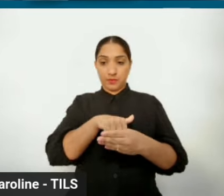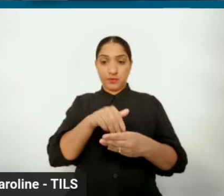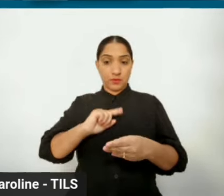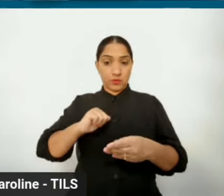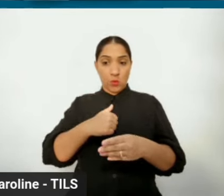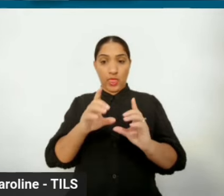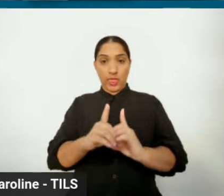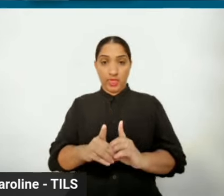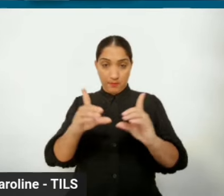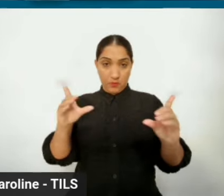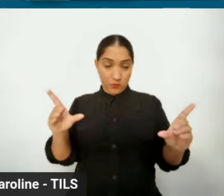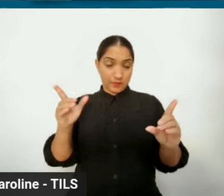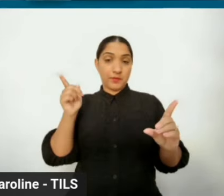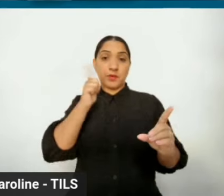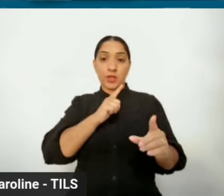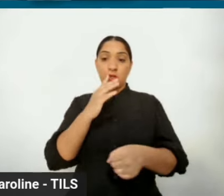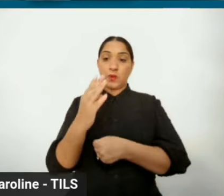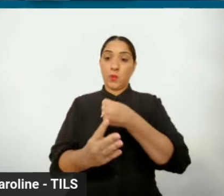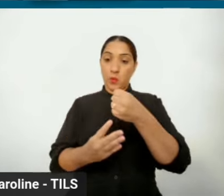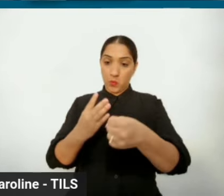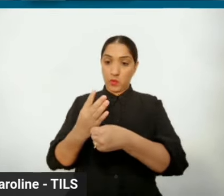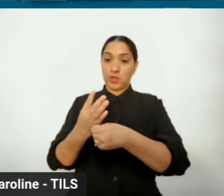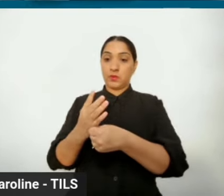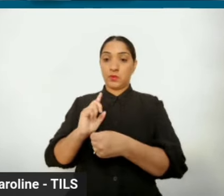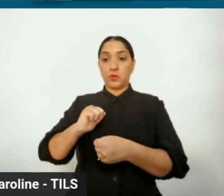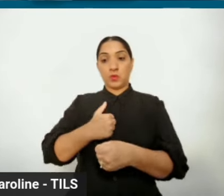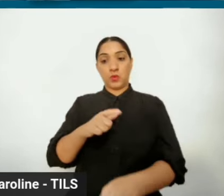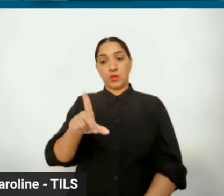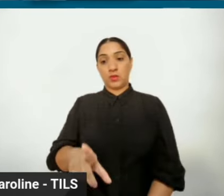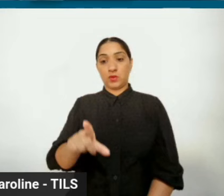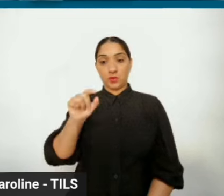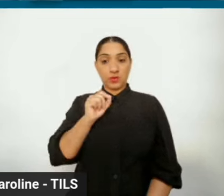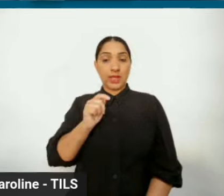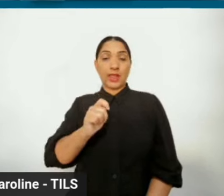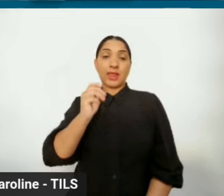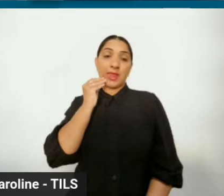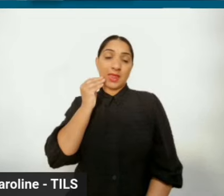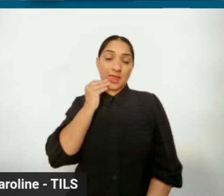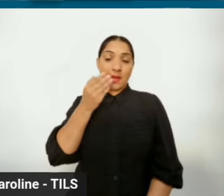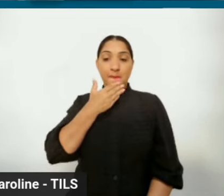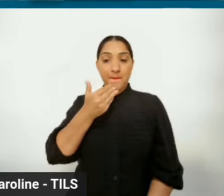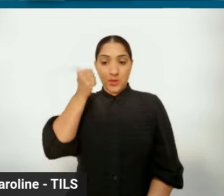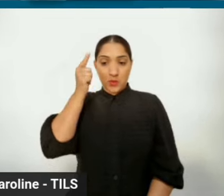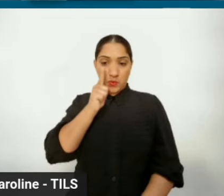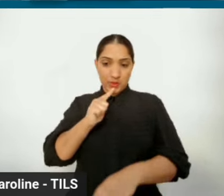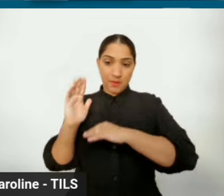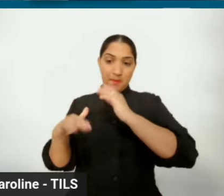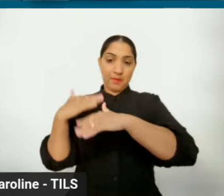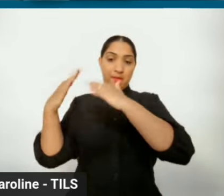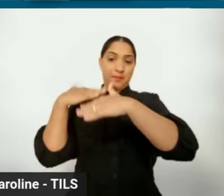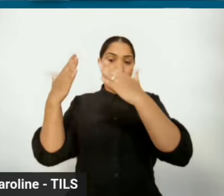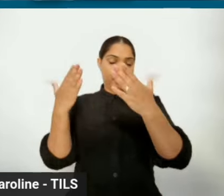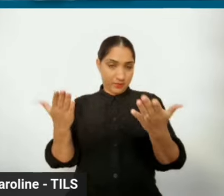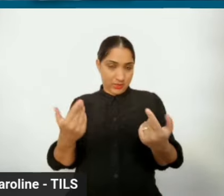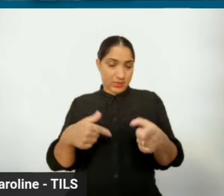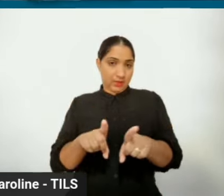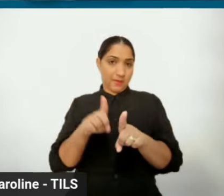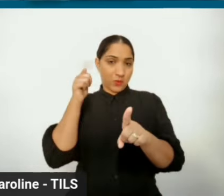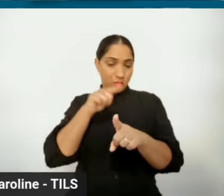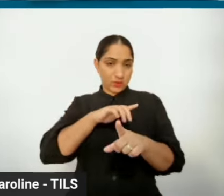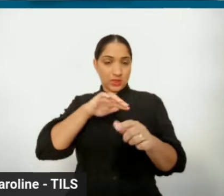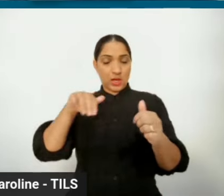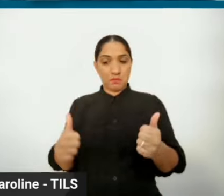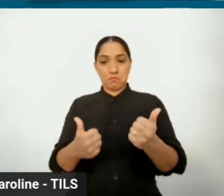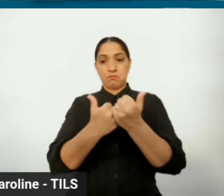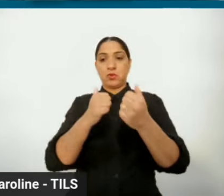democracia para a cada 4 anos, enfim, tentarmos incidir enfim, e de alguma forma colaborar